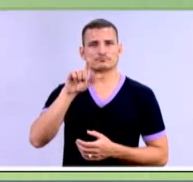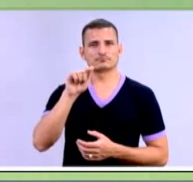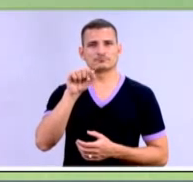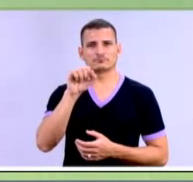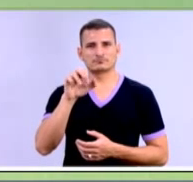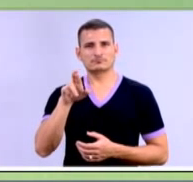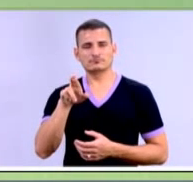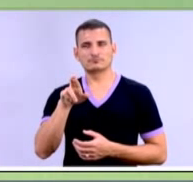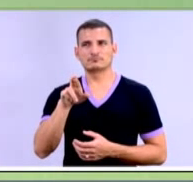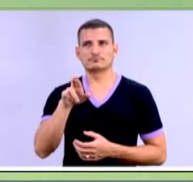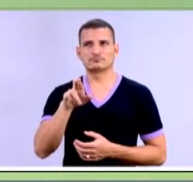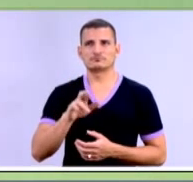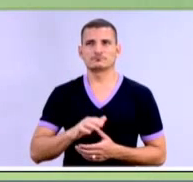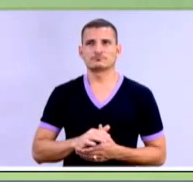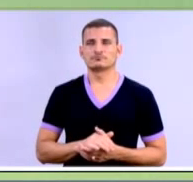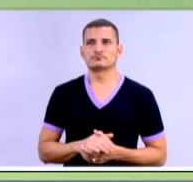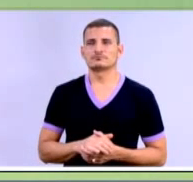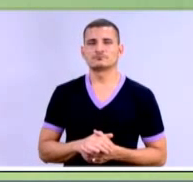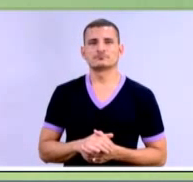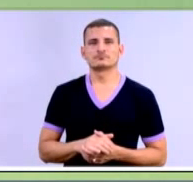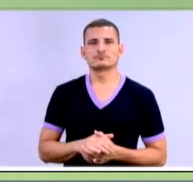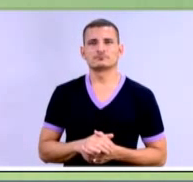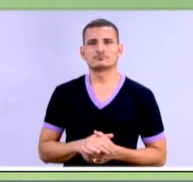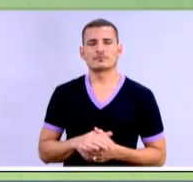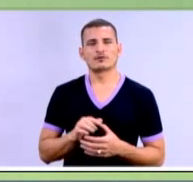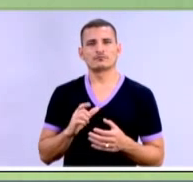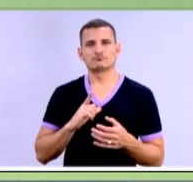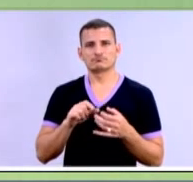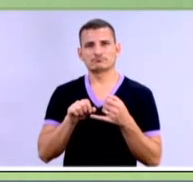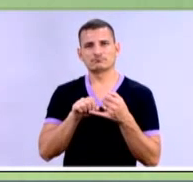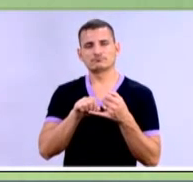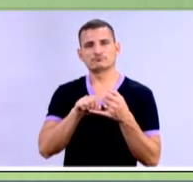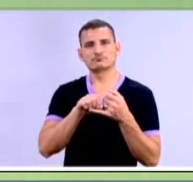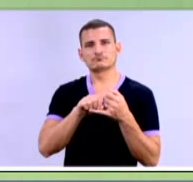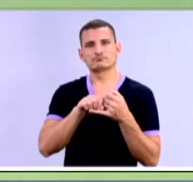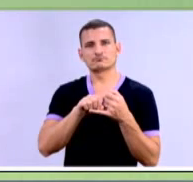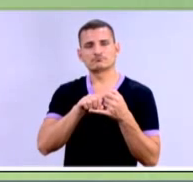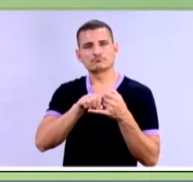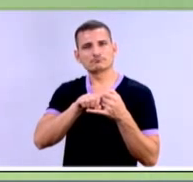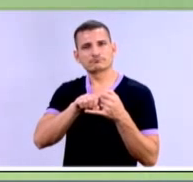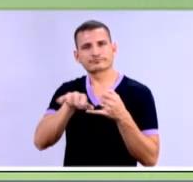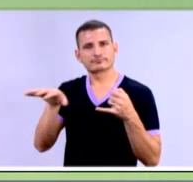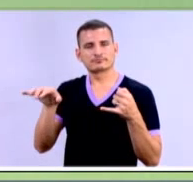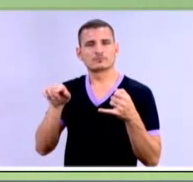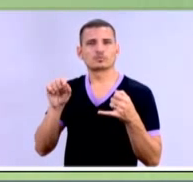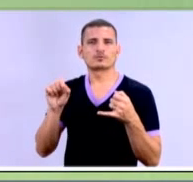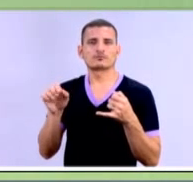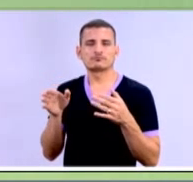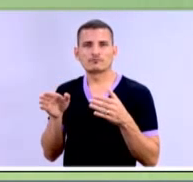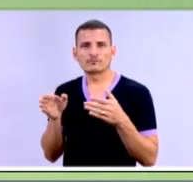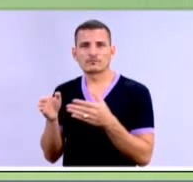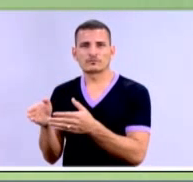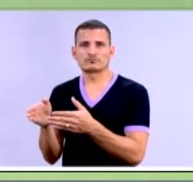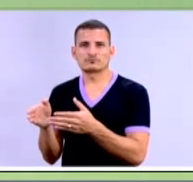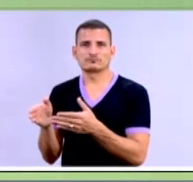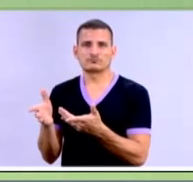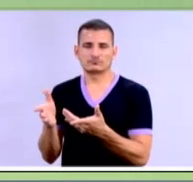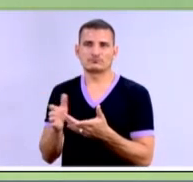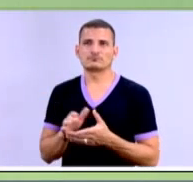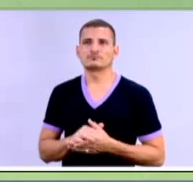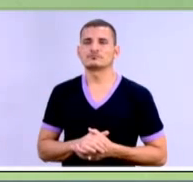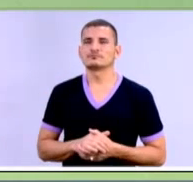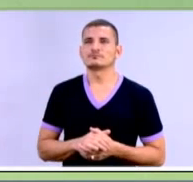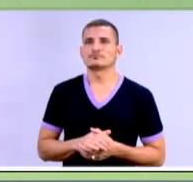tem uma transmissão de luz mais focada, né, que não tem tantos feixes luminosos,